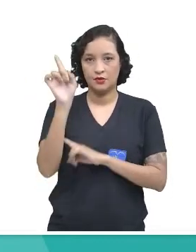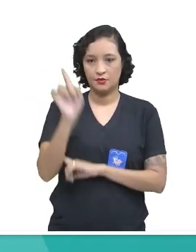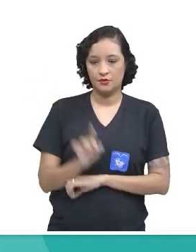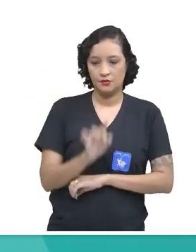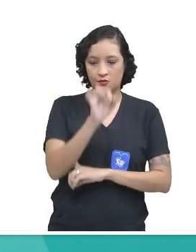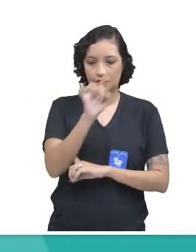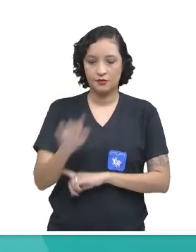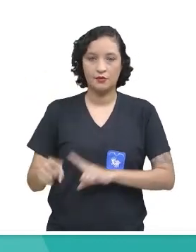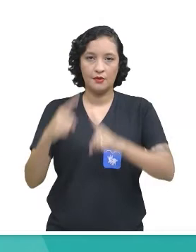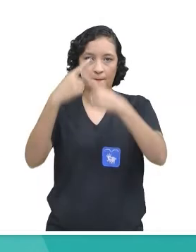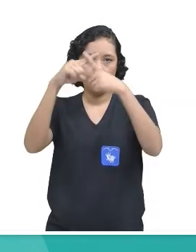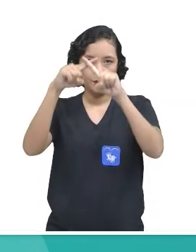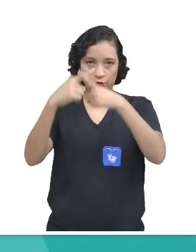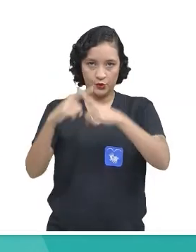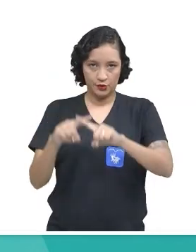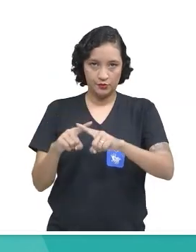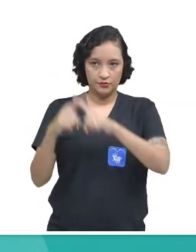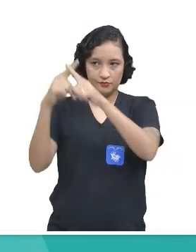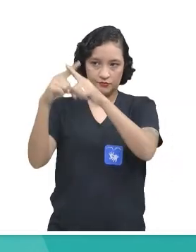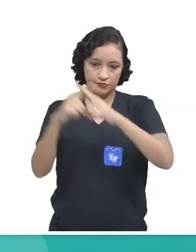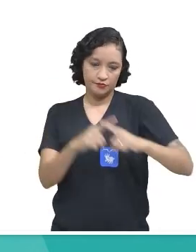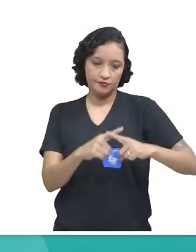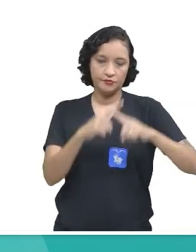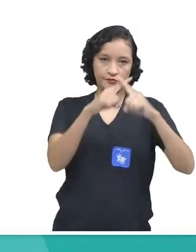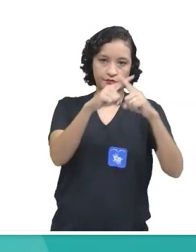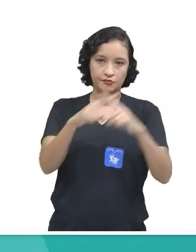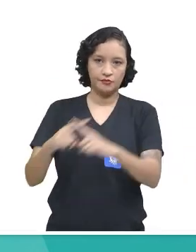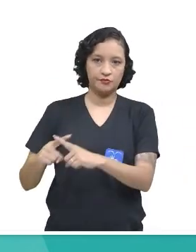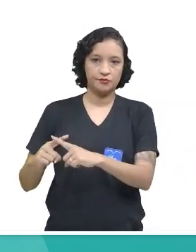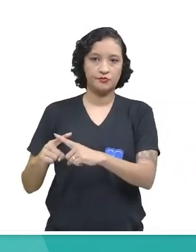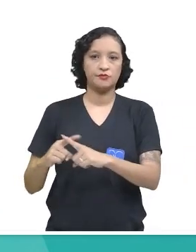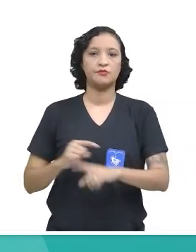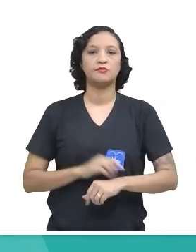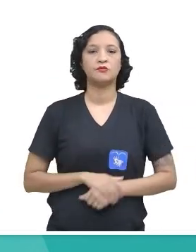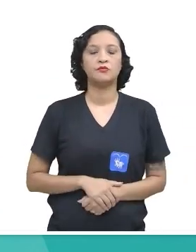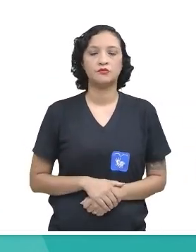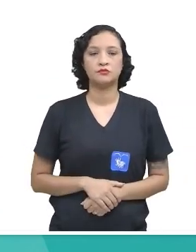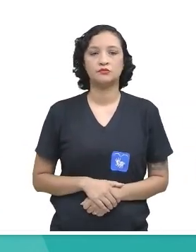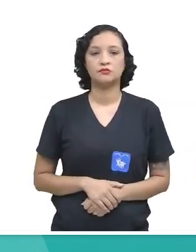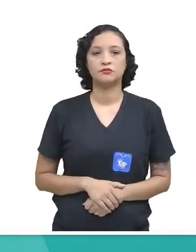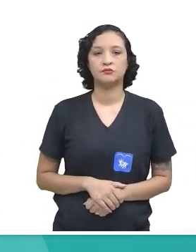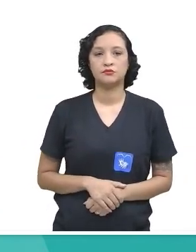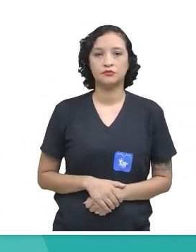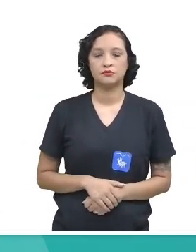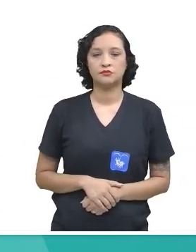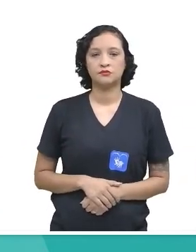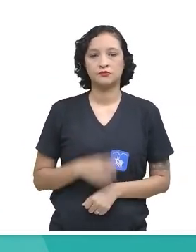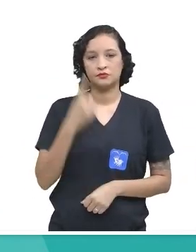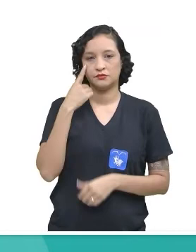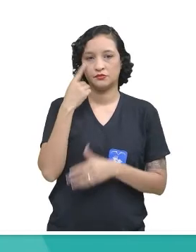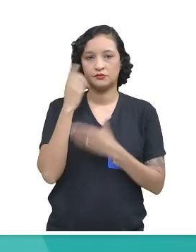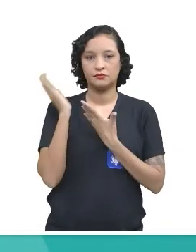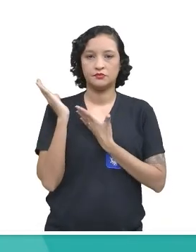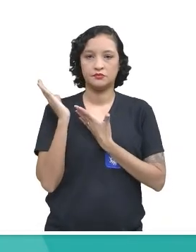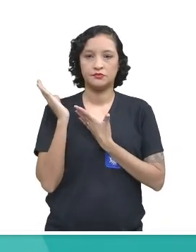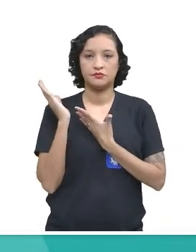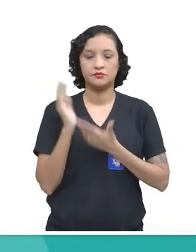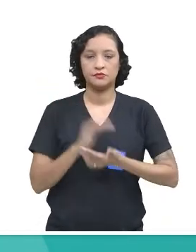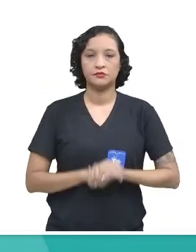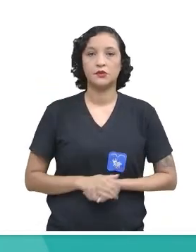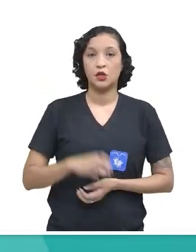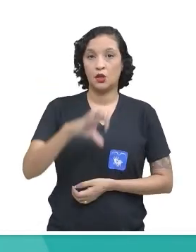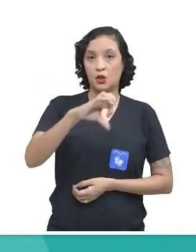ó, 90 por X e depois 140 por 100. Vamos colocar o cálculo aqui do lado.